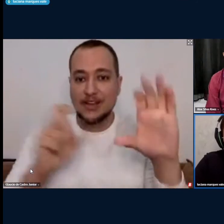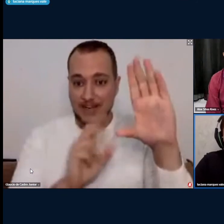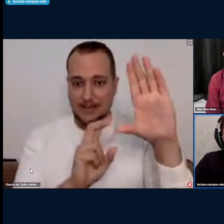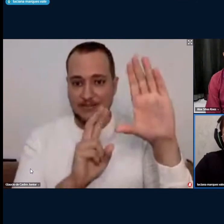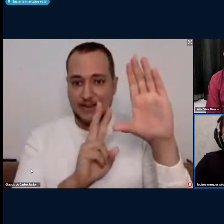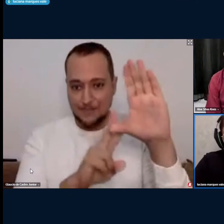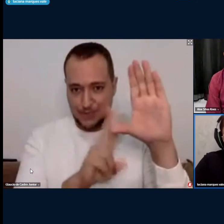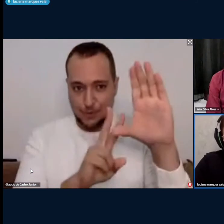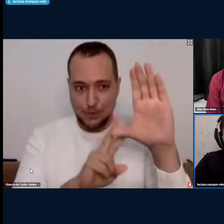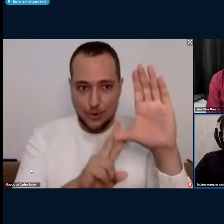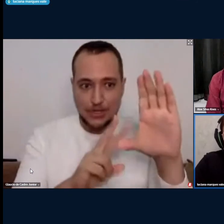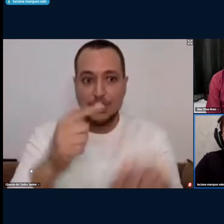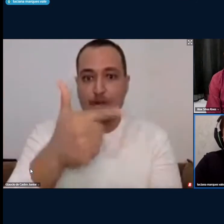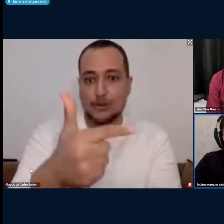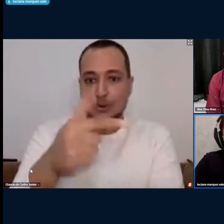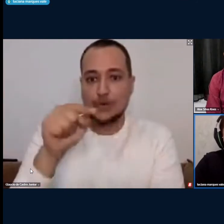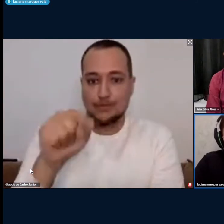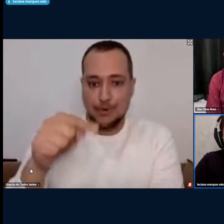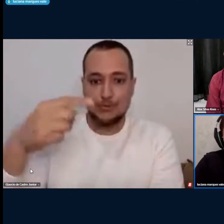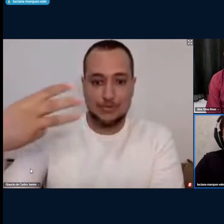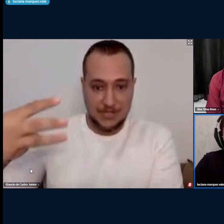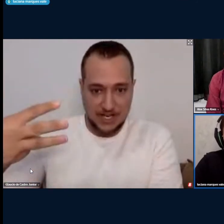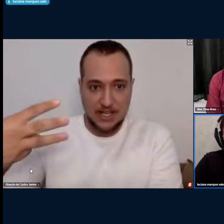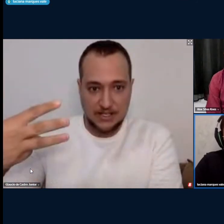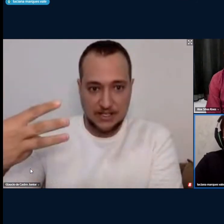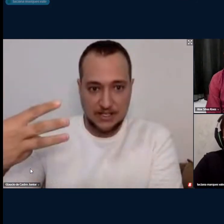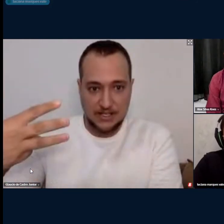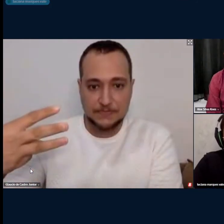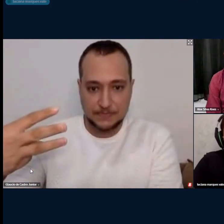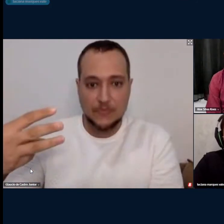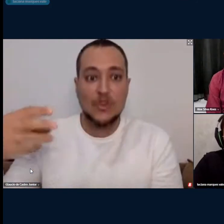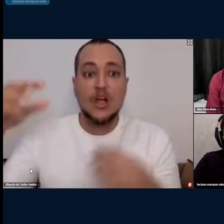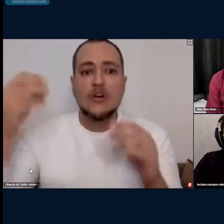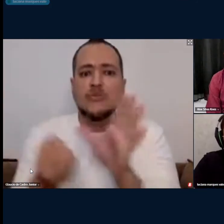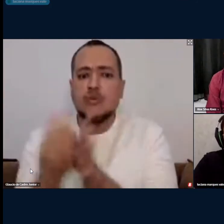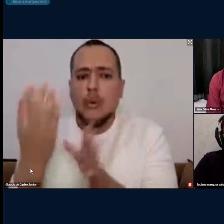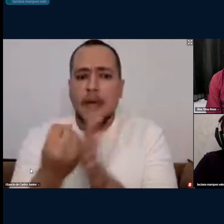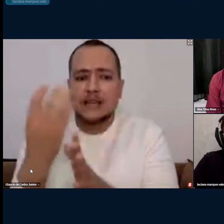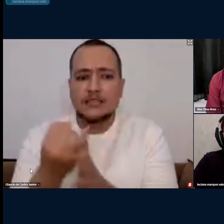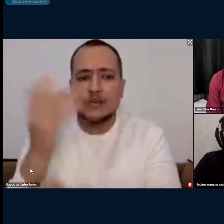26, sobre o capítulo 2.